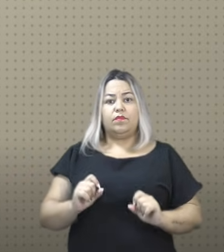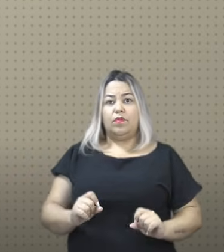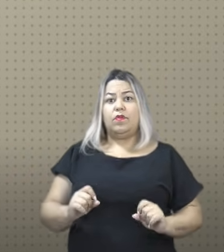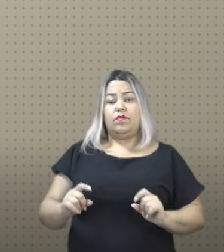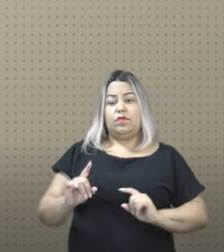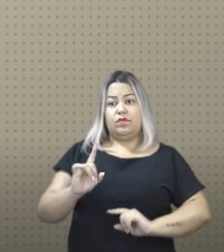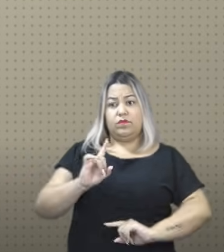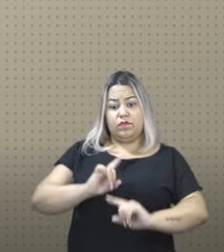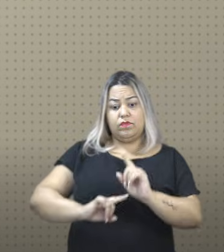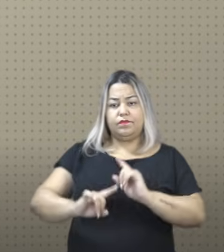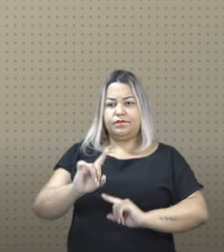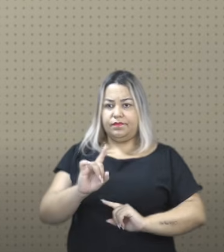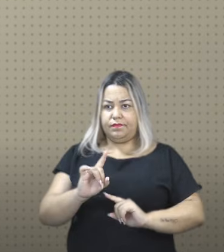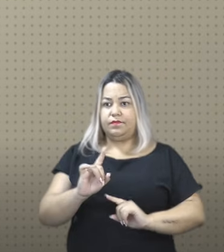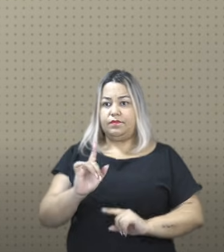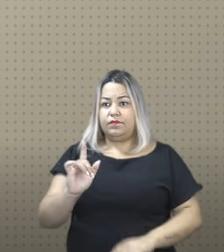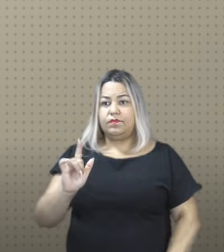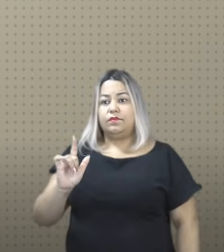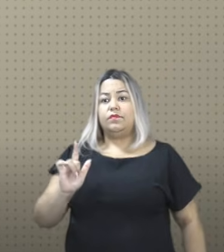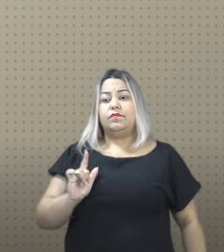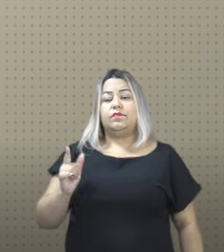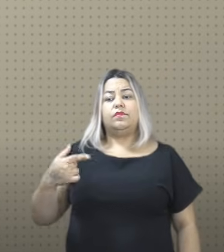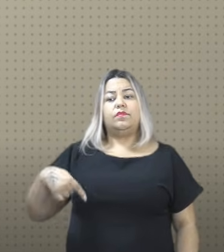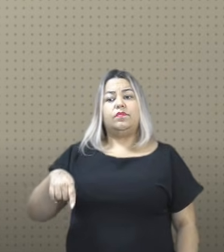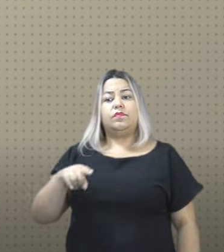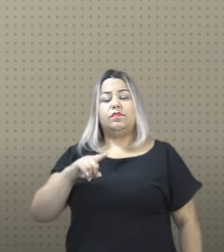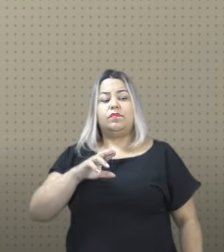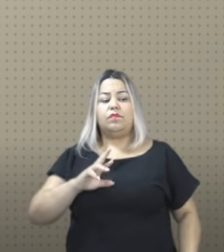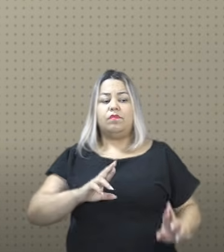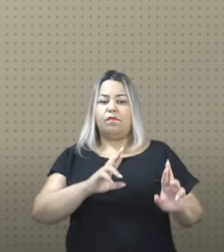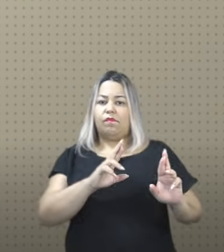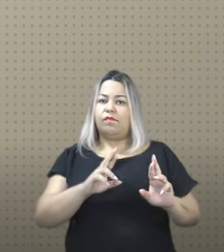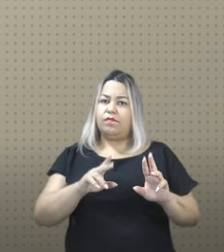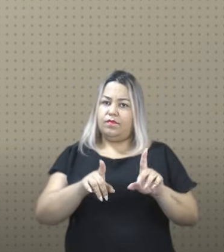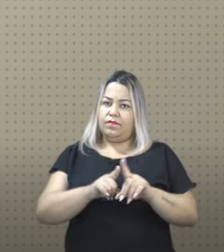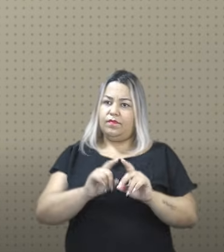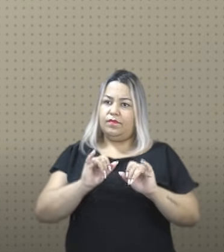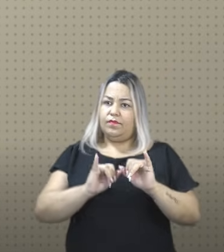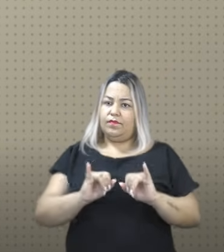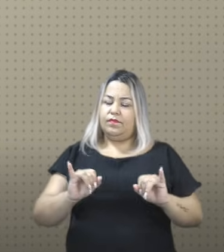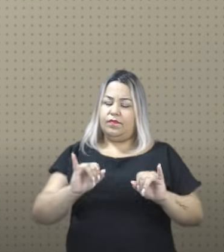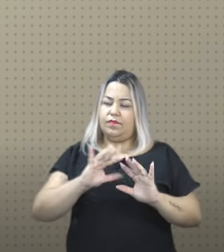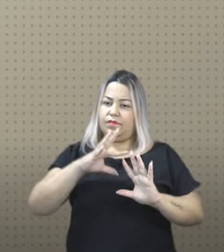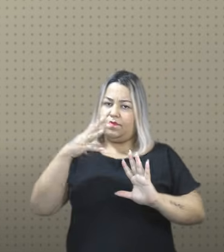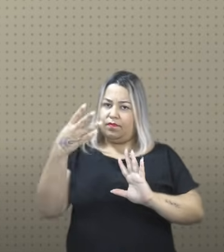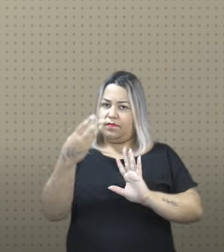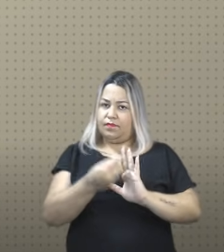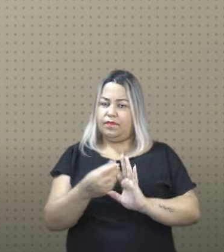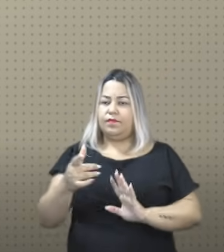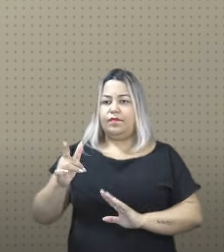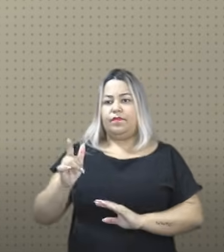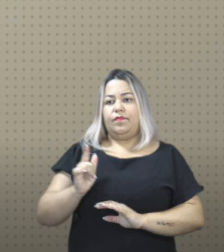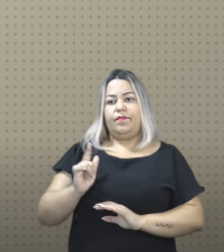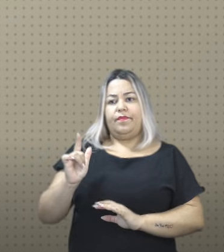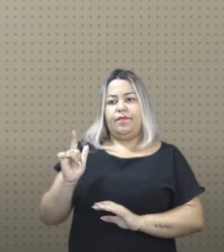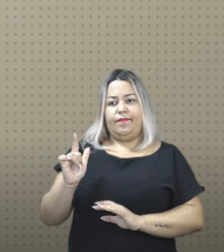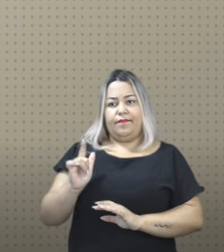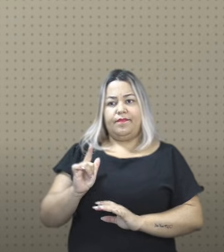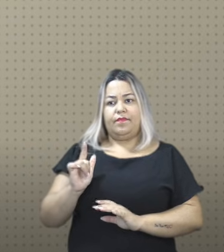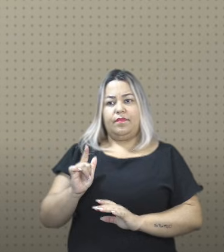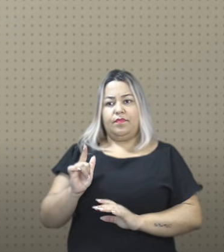prosperidade, perspectiva de futuro, para que a juventude dessa região, da região amazônica, não tenha que abandonar a região para